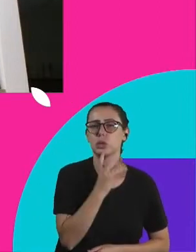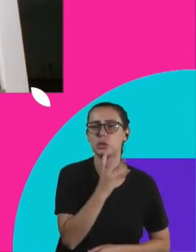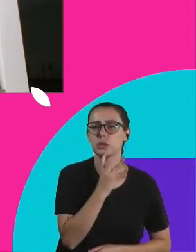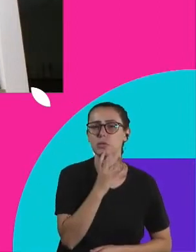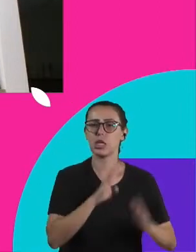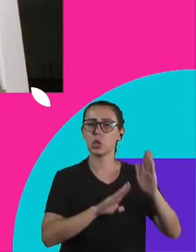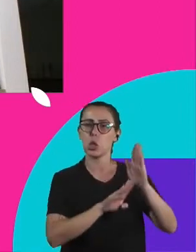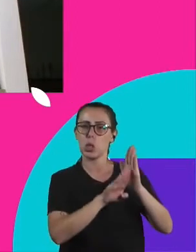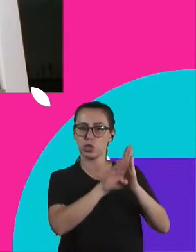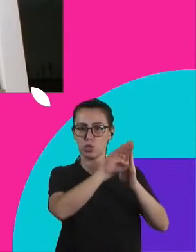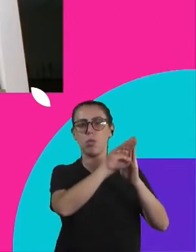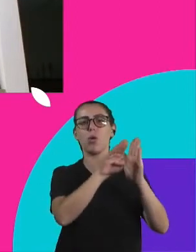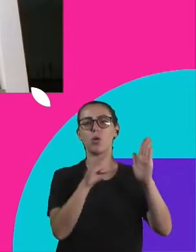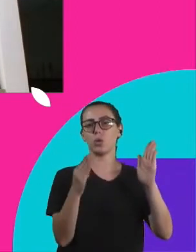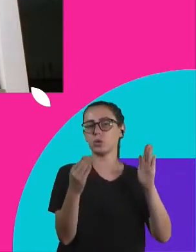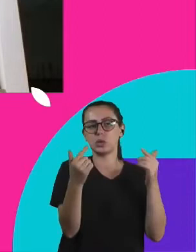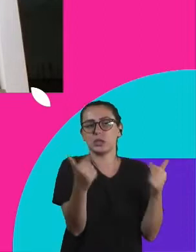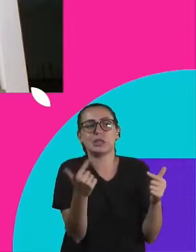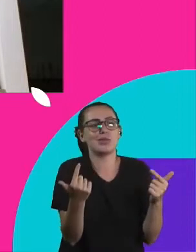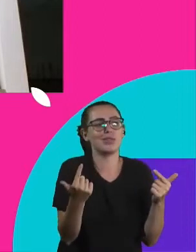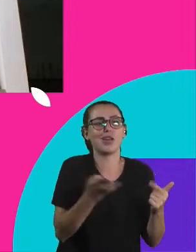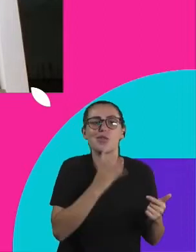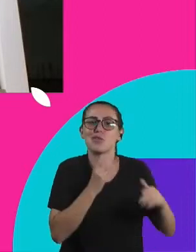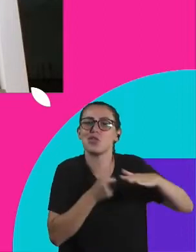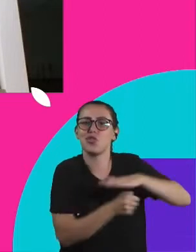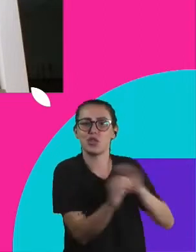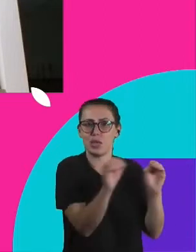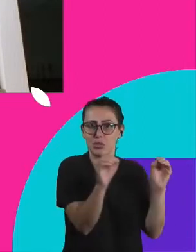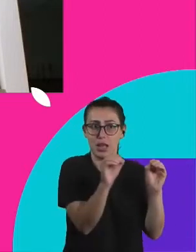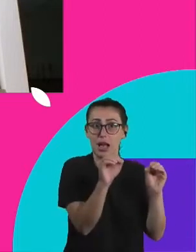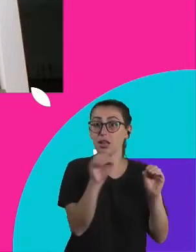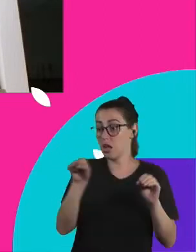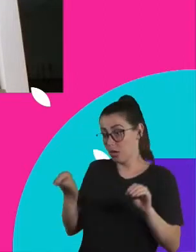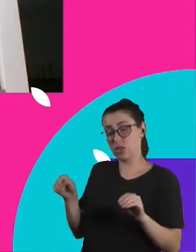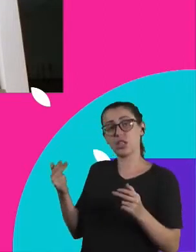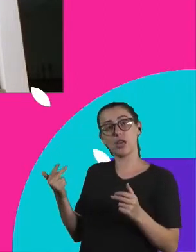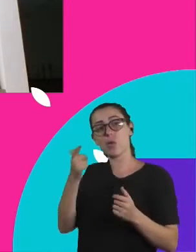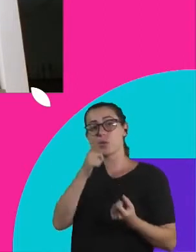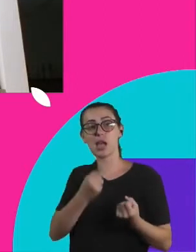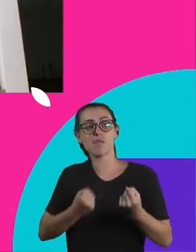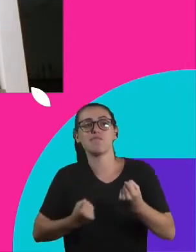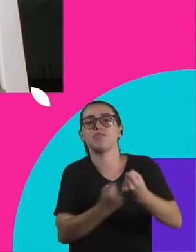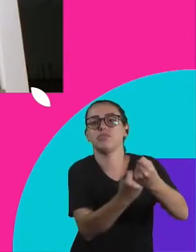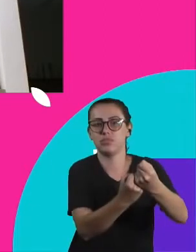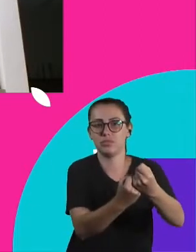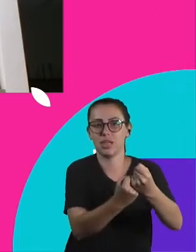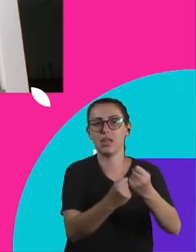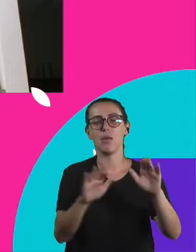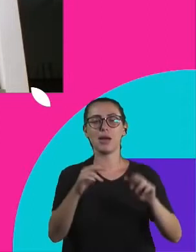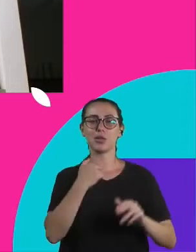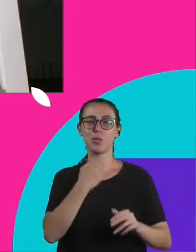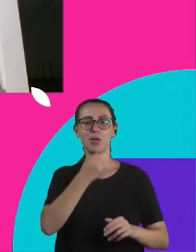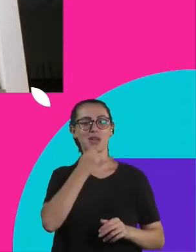ela tem um conhecimento dentro de um território que você quer explorar. Então vale essa sociedade, não vale você entendê-la como apenas um